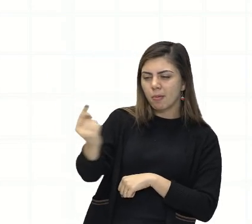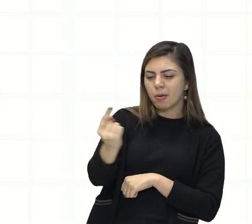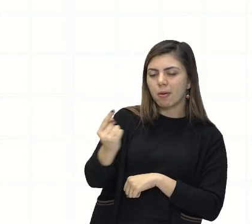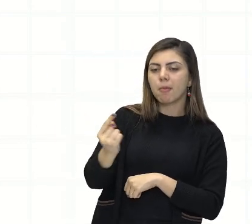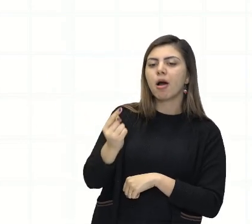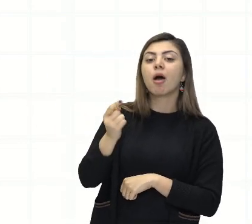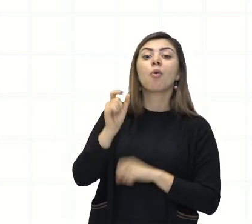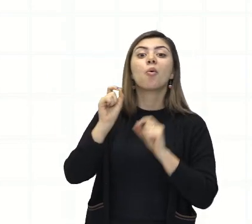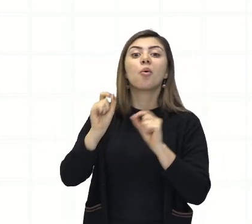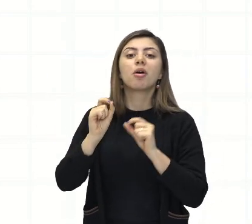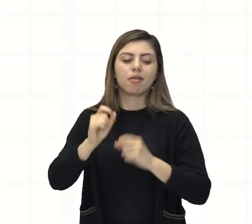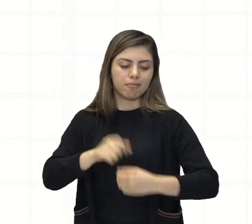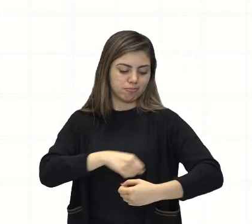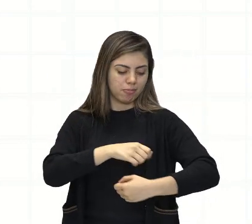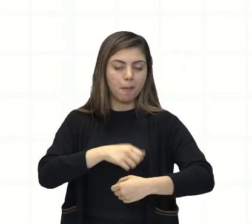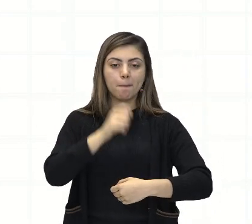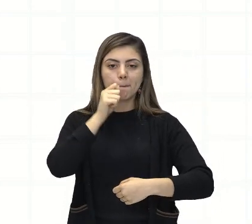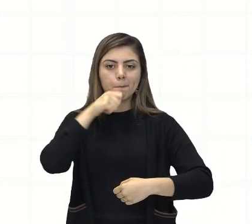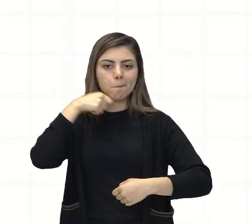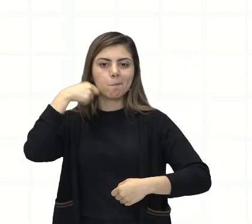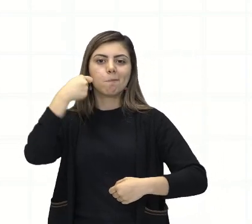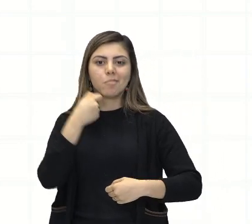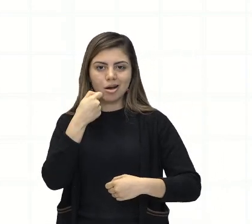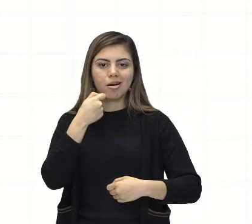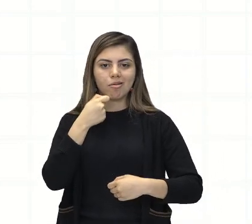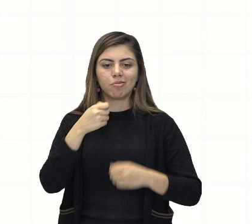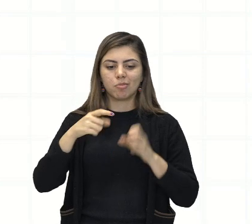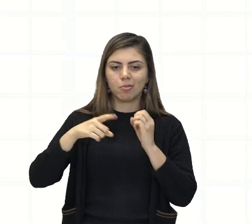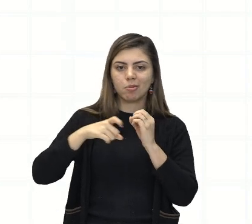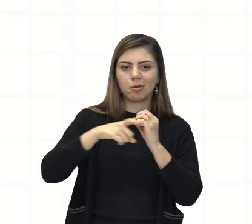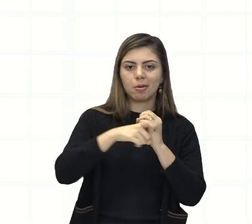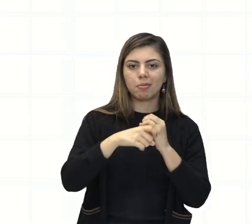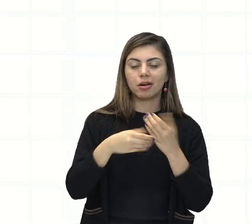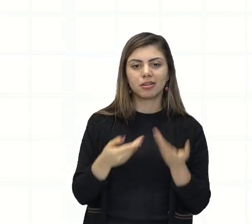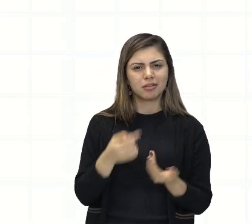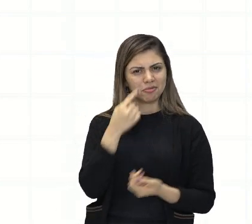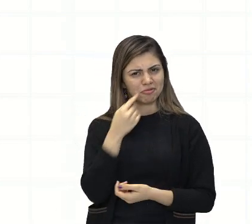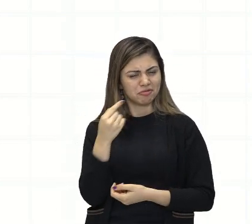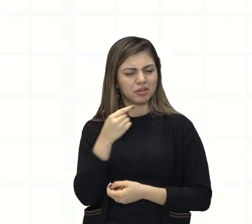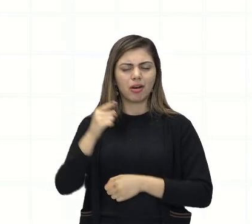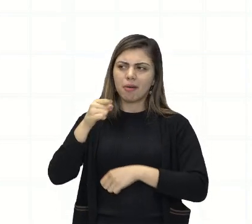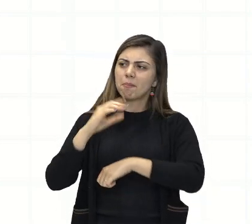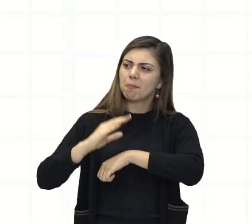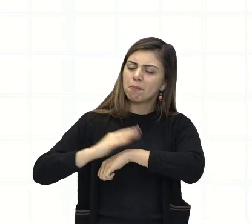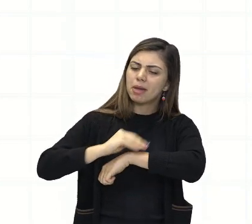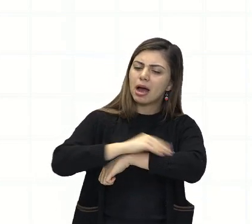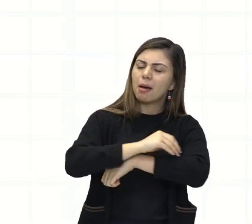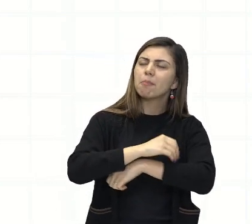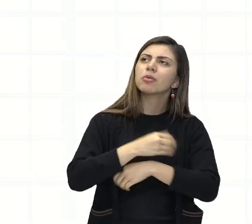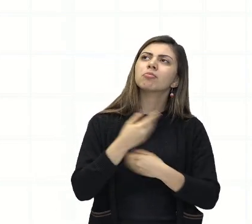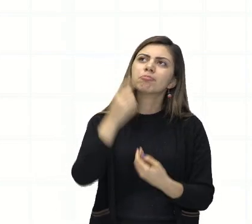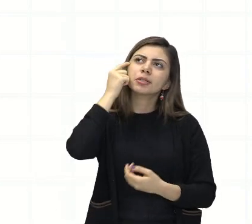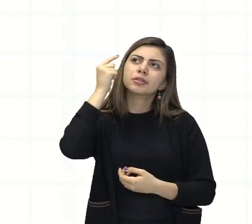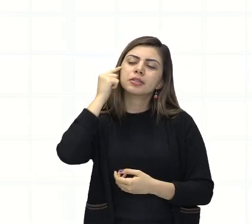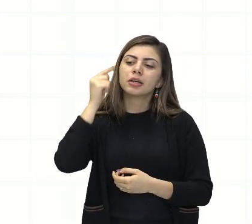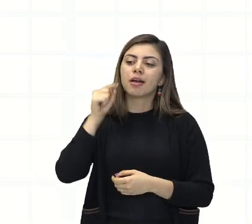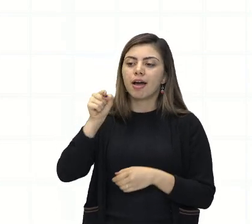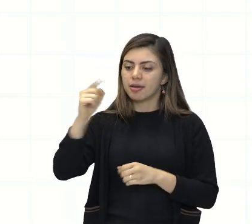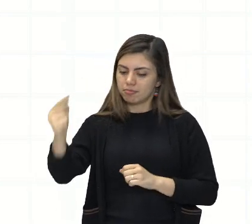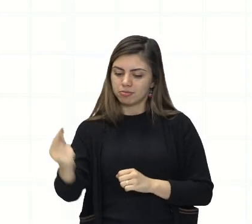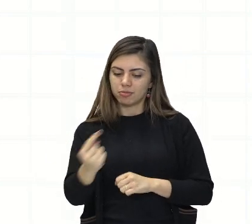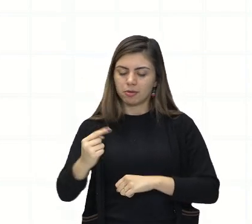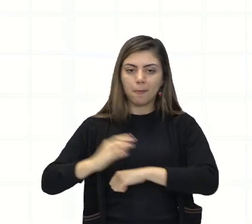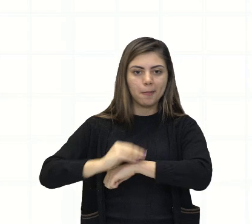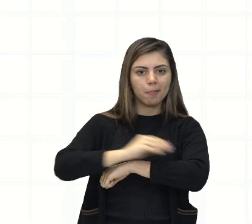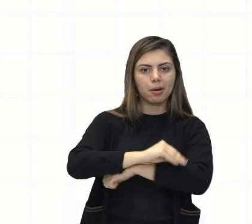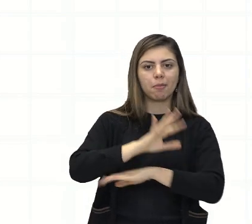da goiabada enrolada na palha. Muito curioso, né? Ela queria o sapo apareceu. Queria a pamonha de goiabada e a